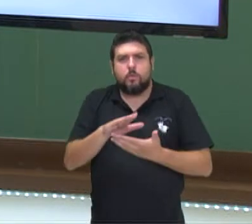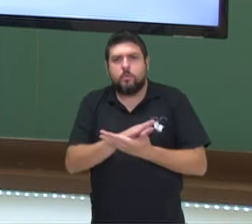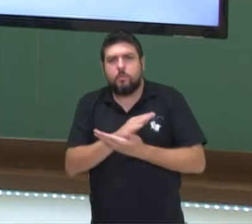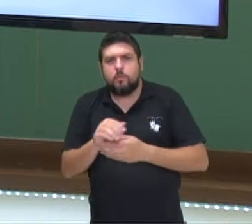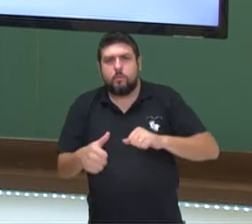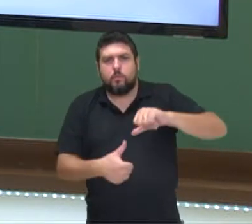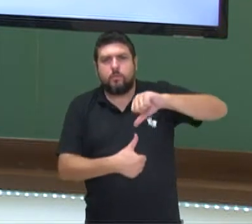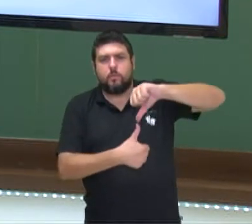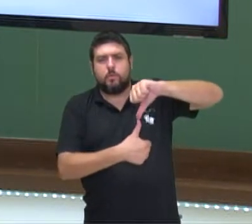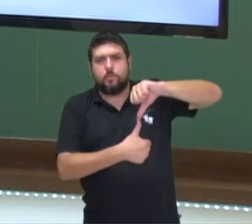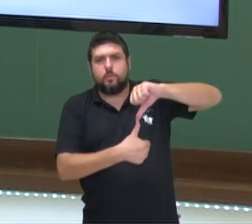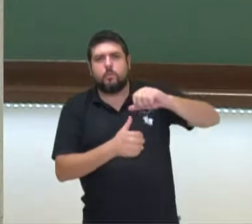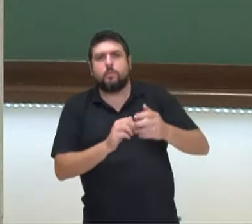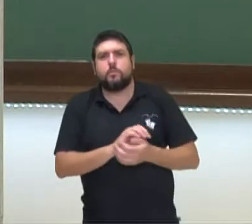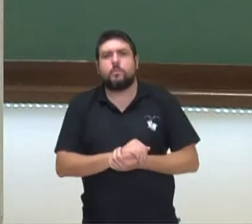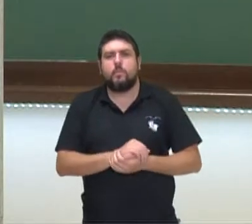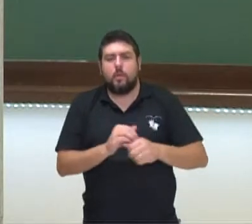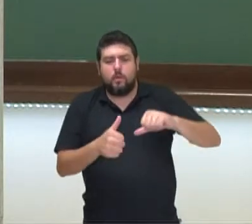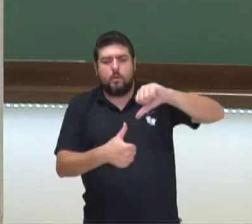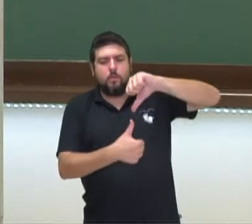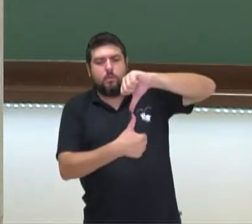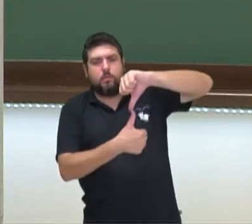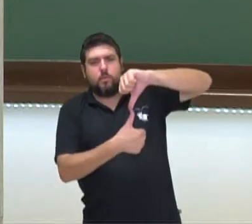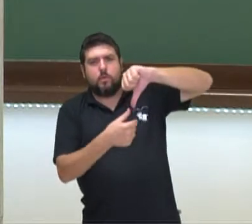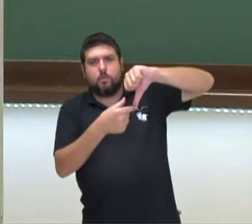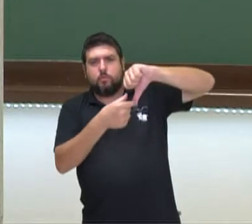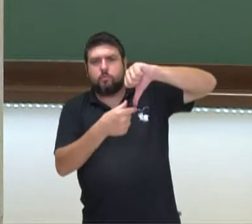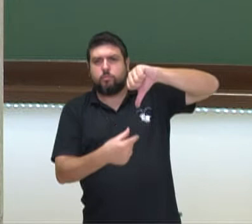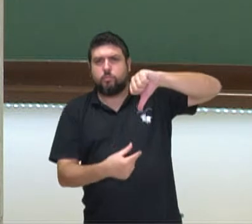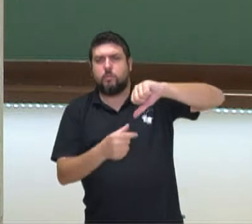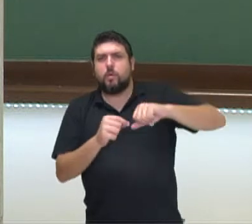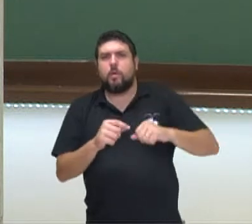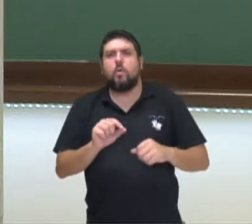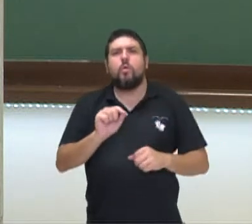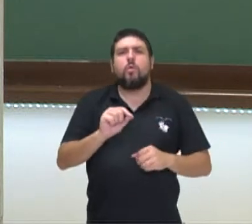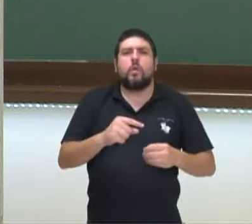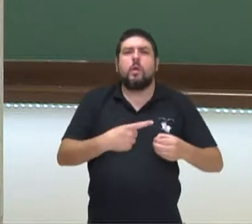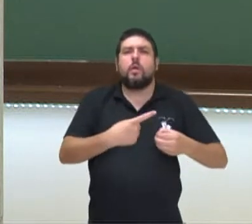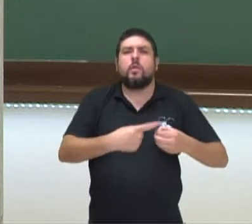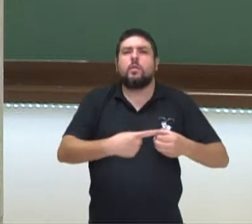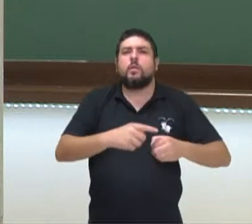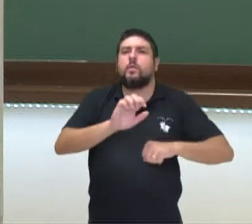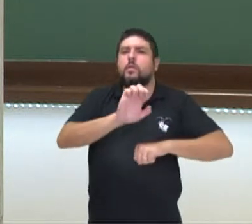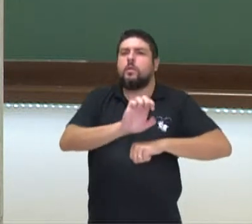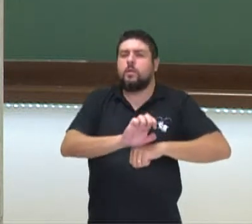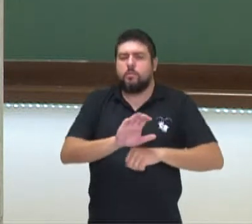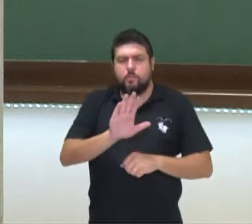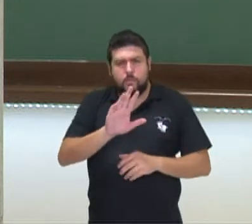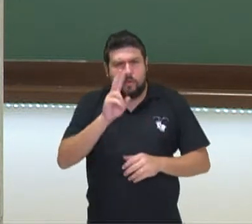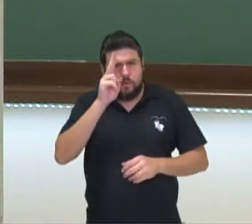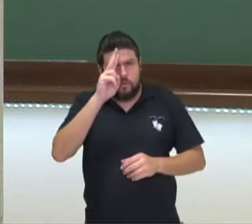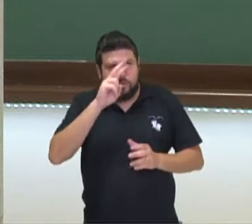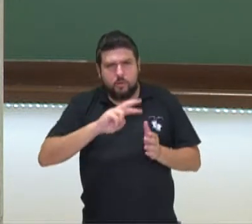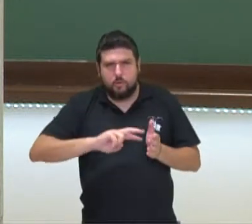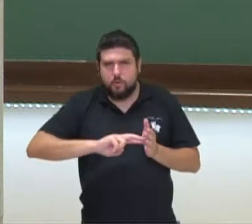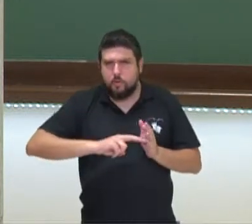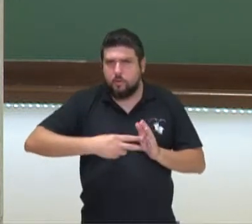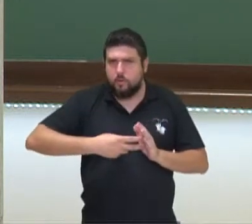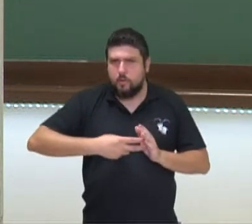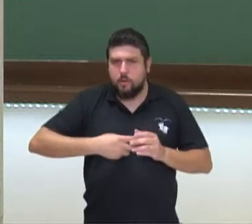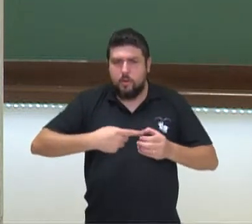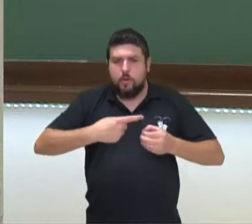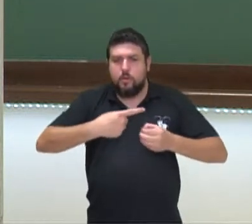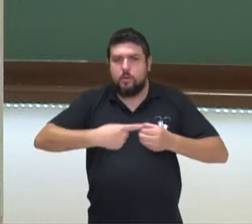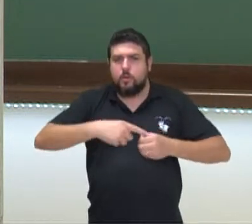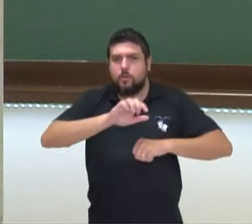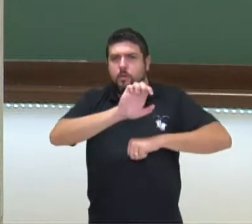Central. Os maias viviam em cidade-estado, Você lembra do conceito de cidade-estado, que a gente utiliza quando